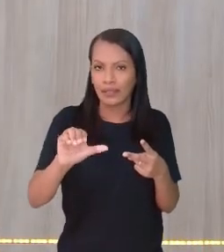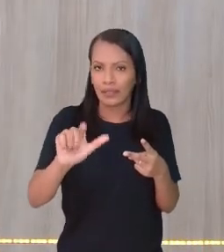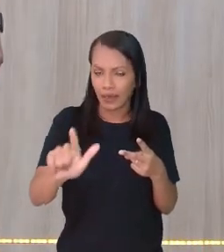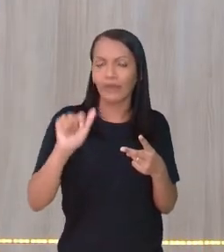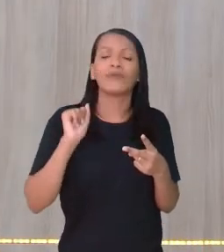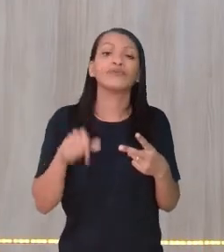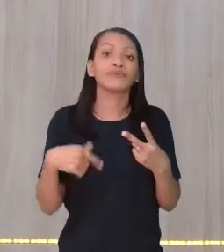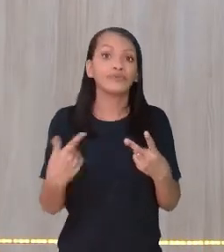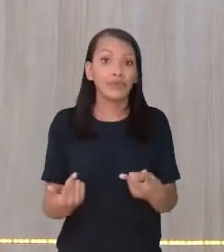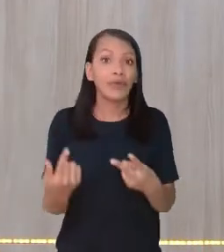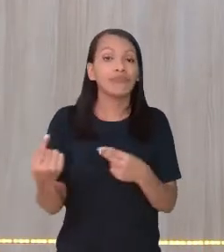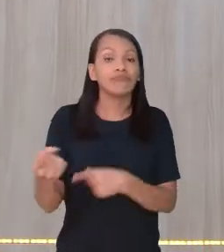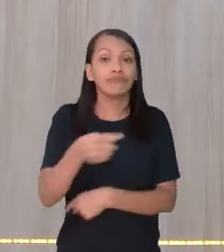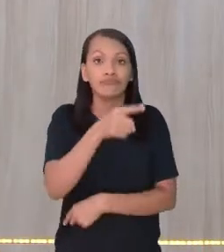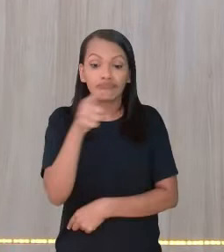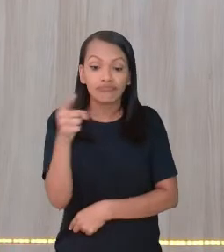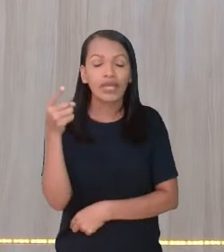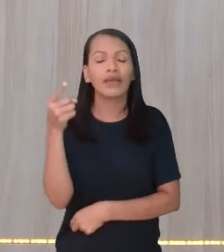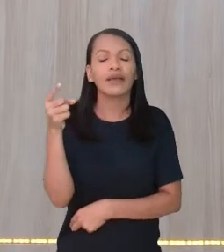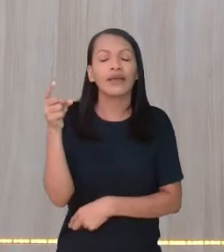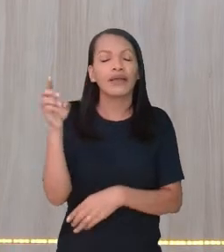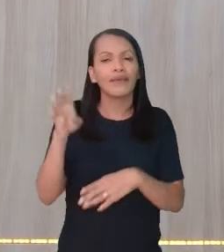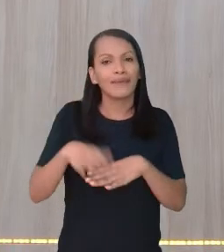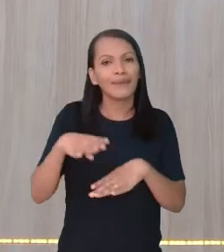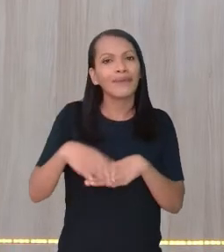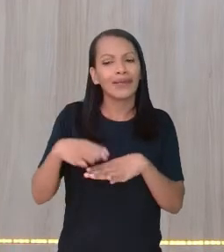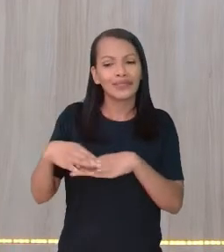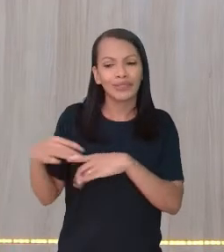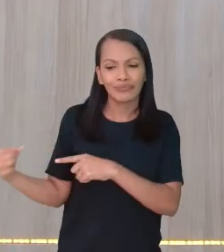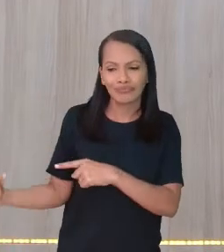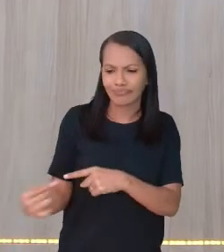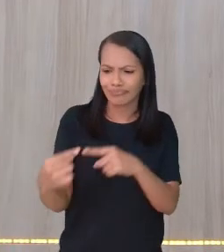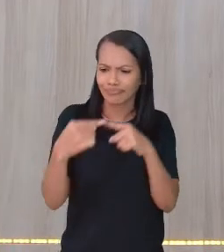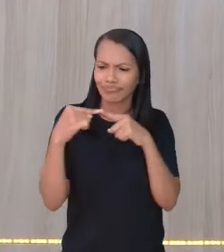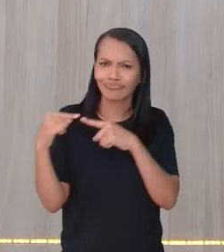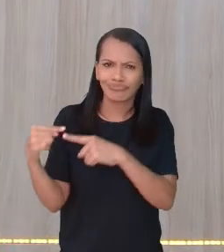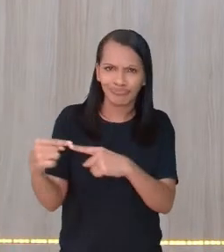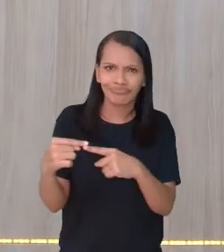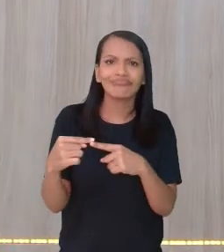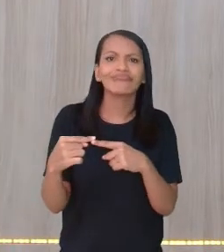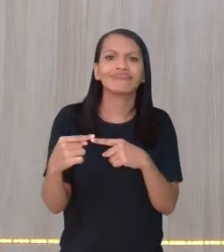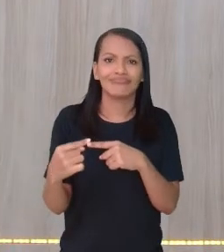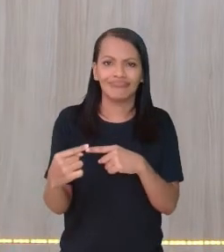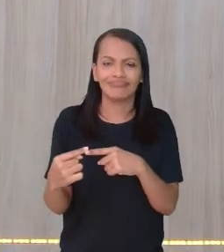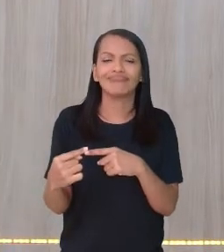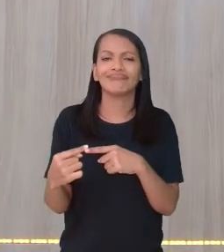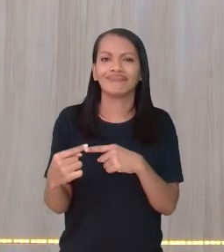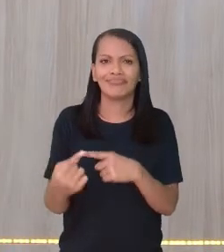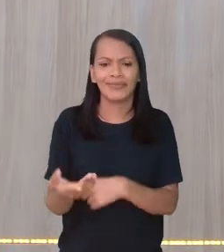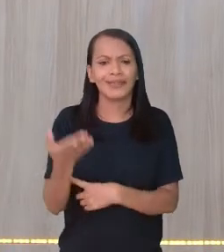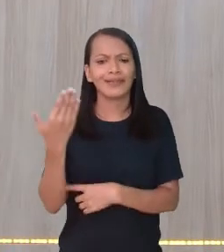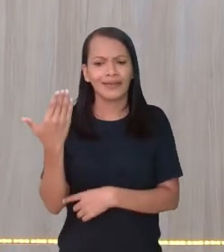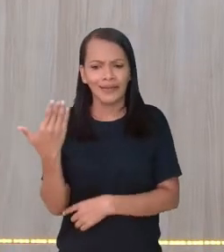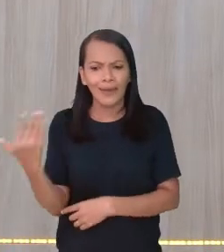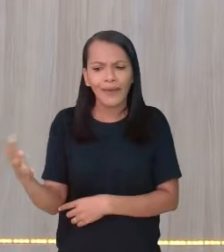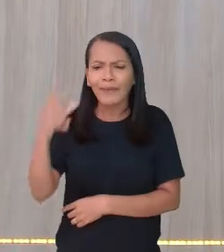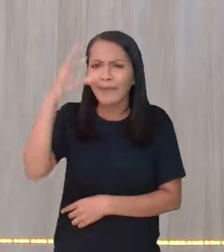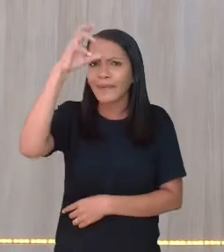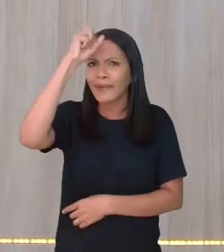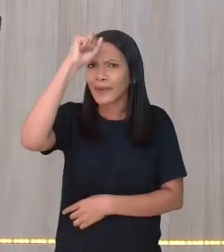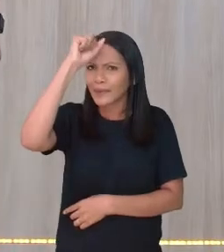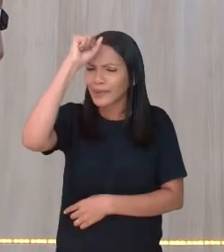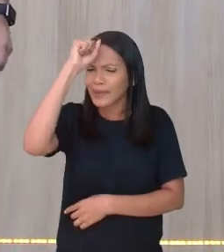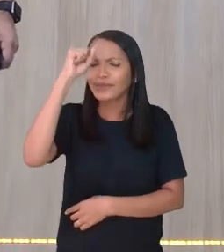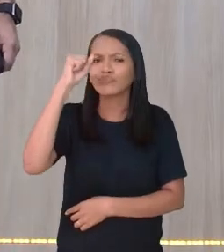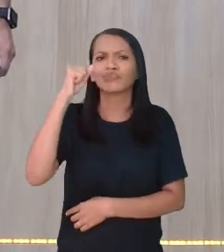conectada. Beleza? Então, não deixa perder aí nenhum fiozinho aí durante o passado da tua vida acadêmica, aí nas tuas